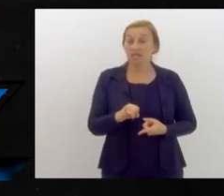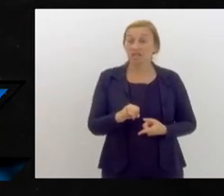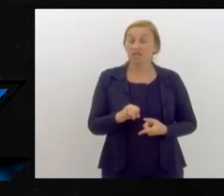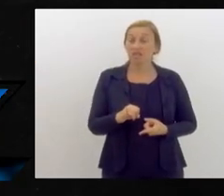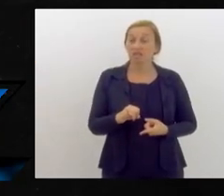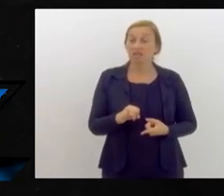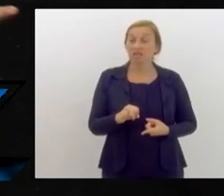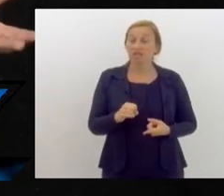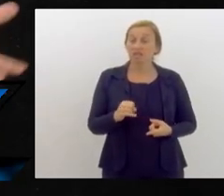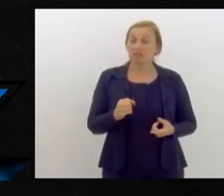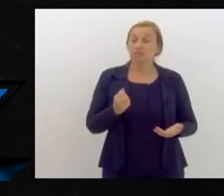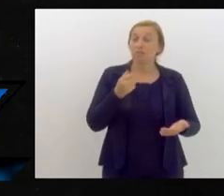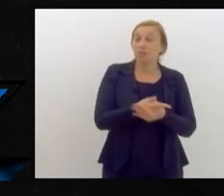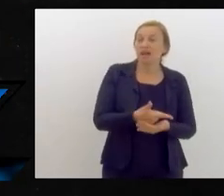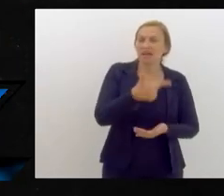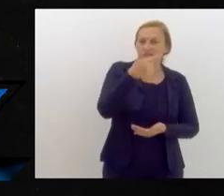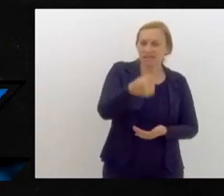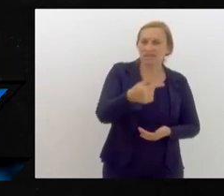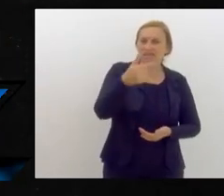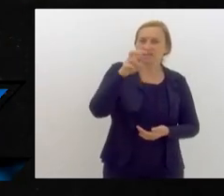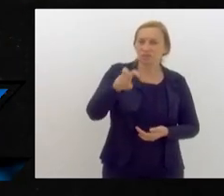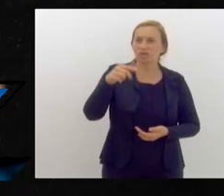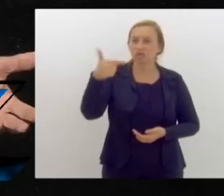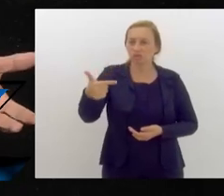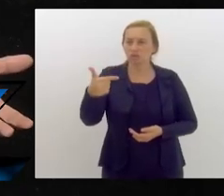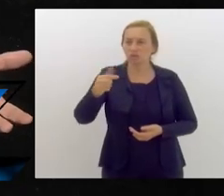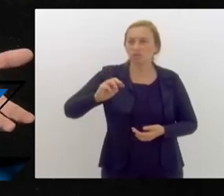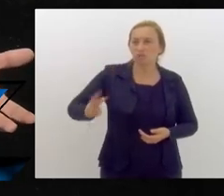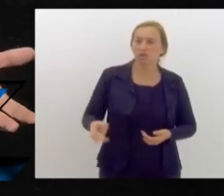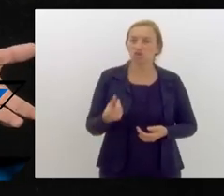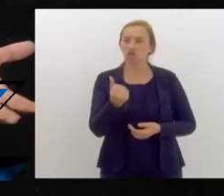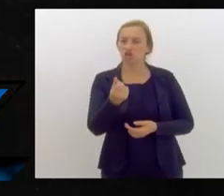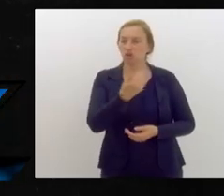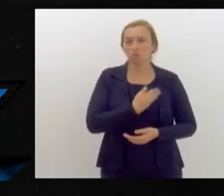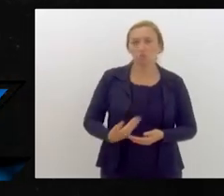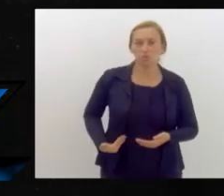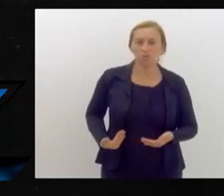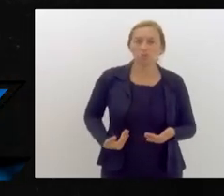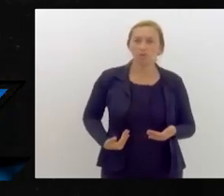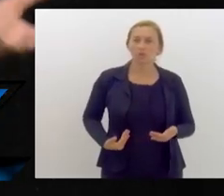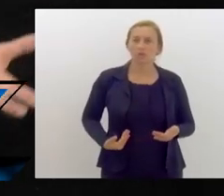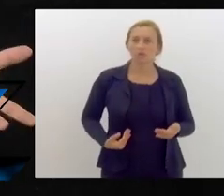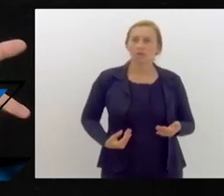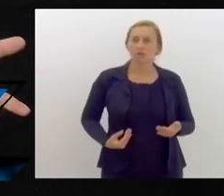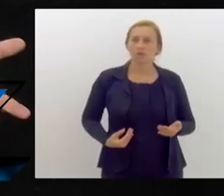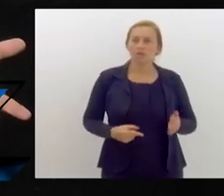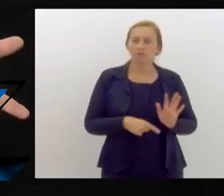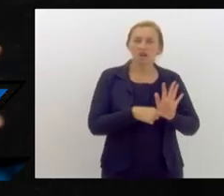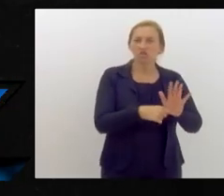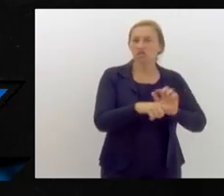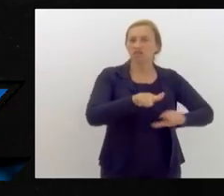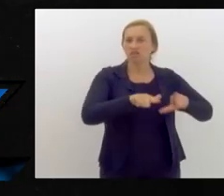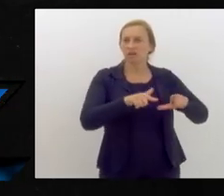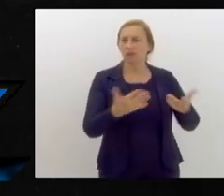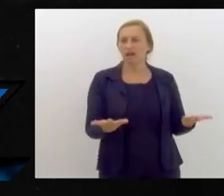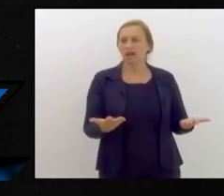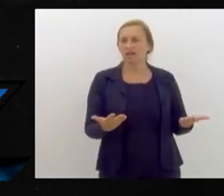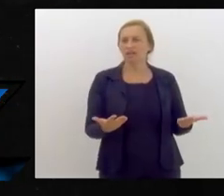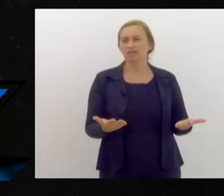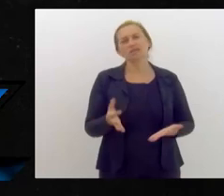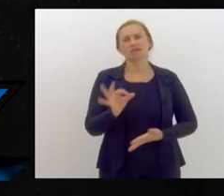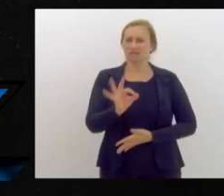colocar 752 milhões dos cofres públicos para bancar esse serviço Isso